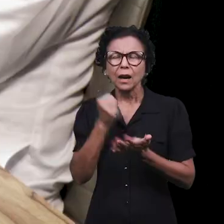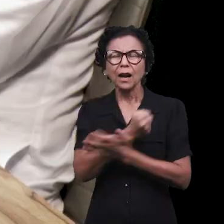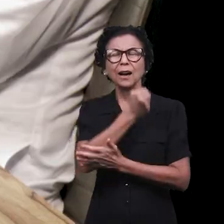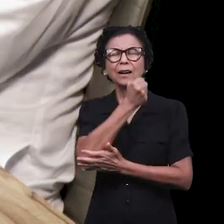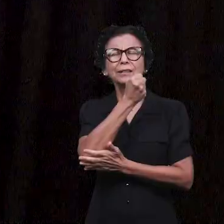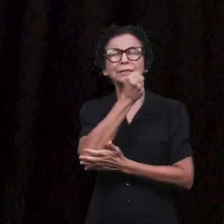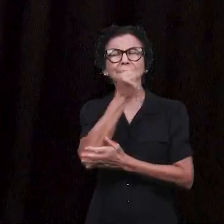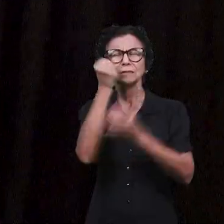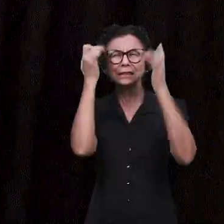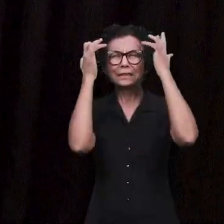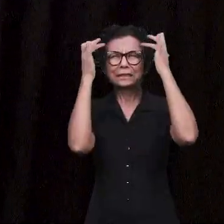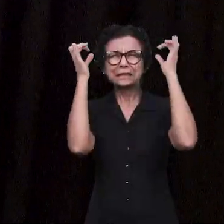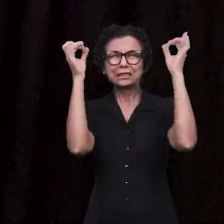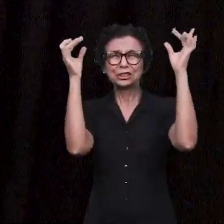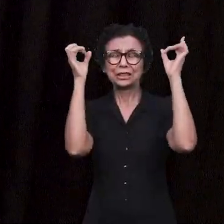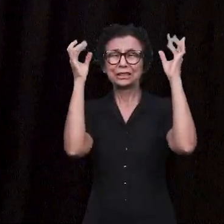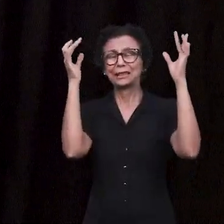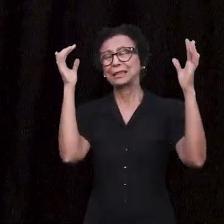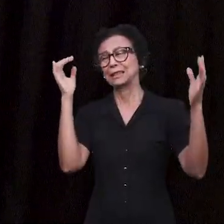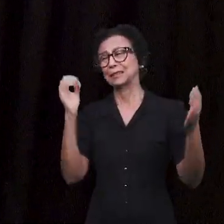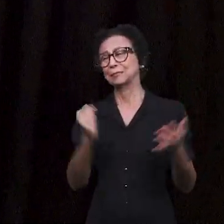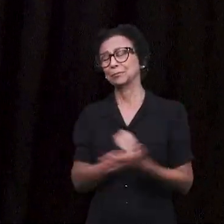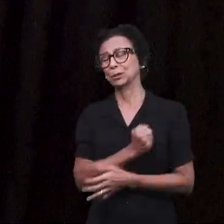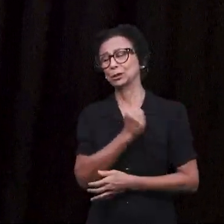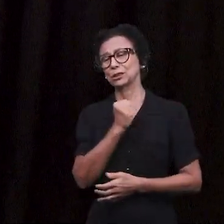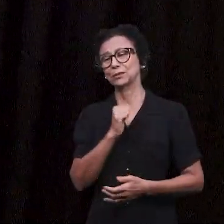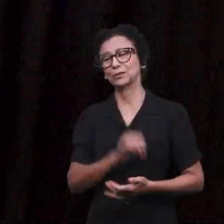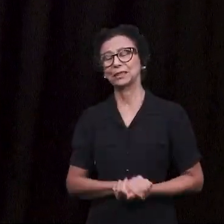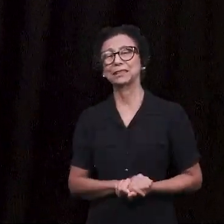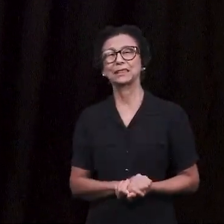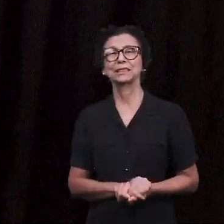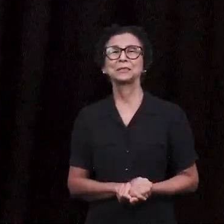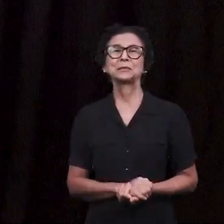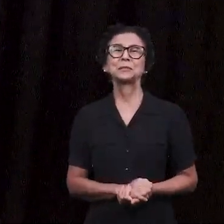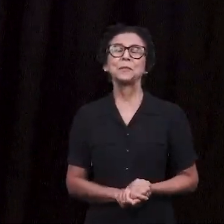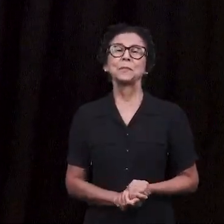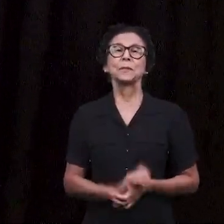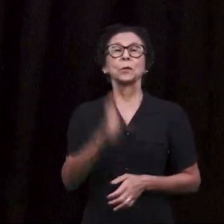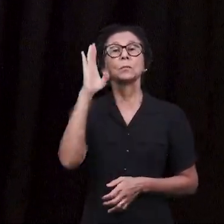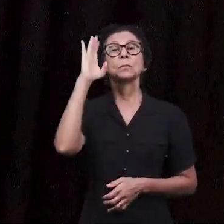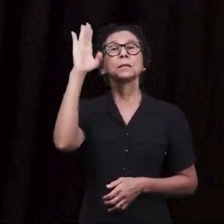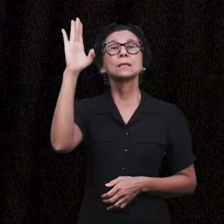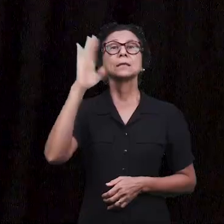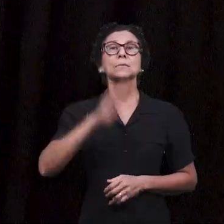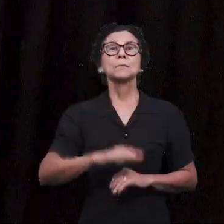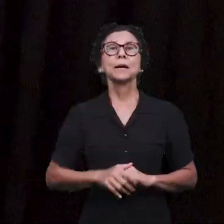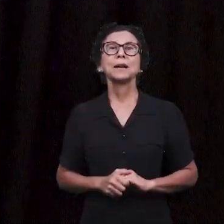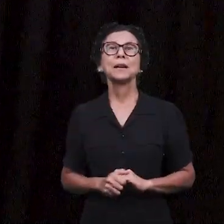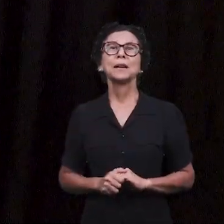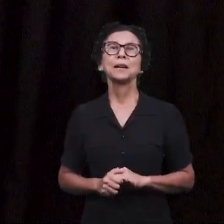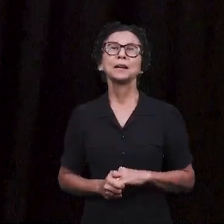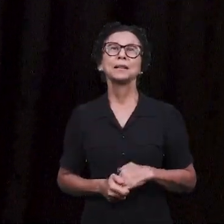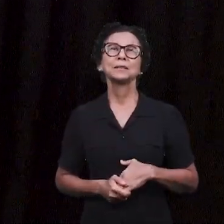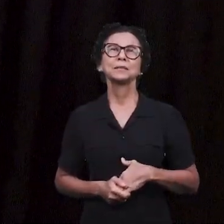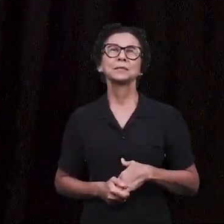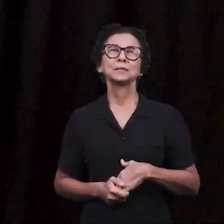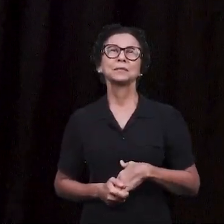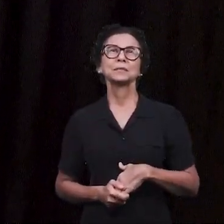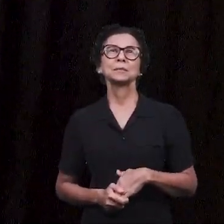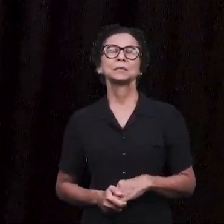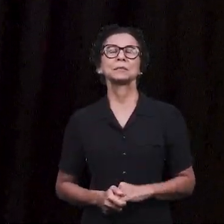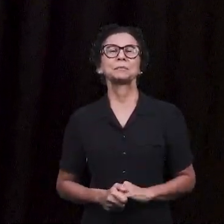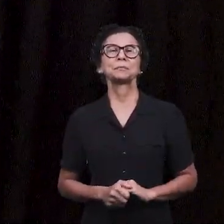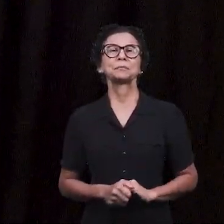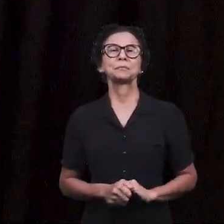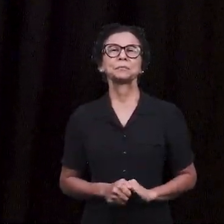são um dos principais fatores que desencadeiam a crise de enxaqueca. Mas além disso, exatamente.